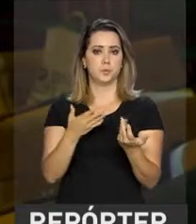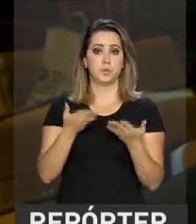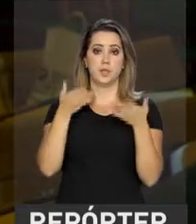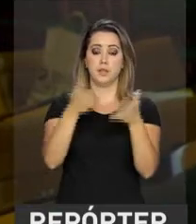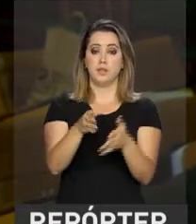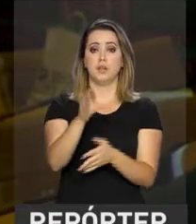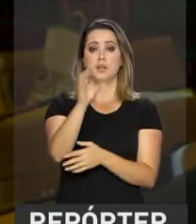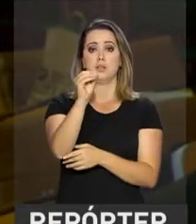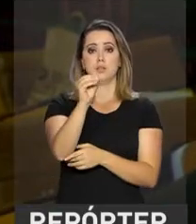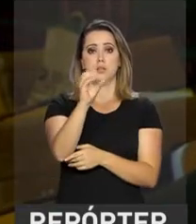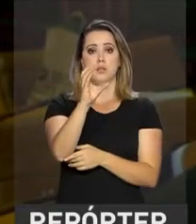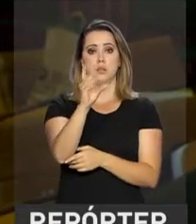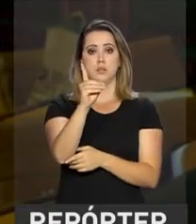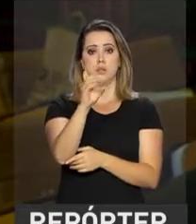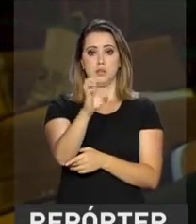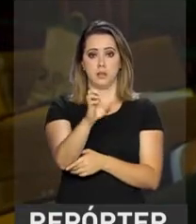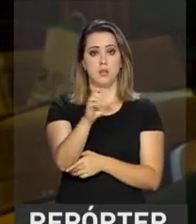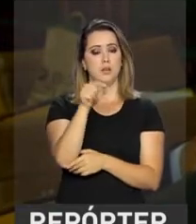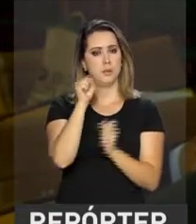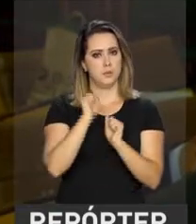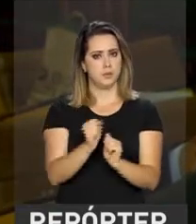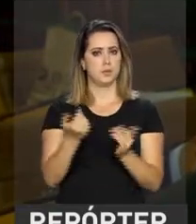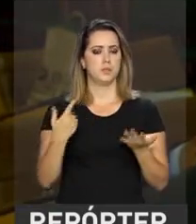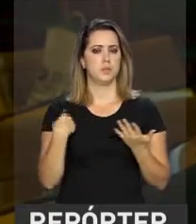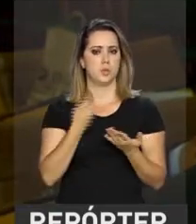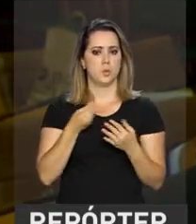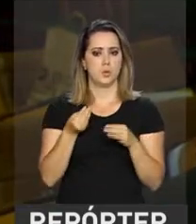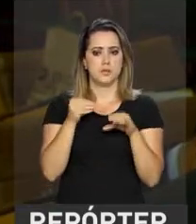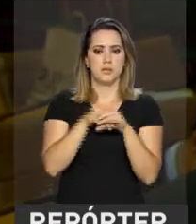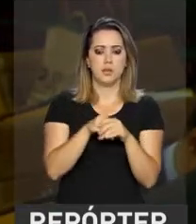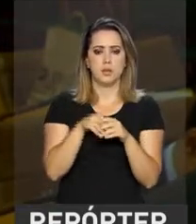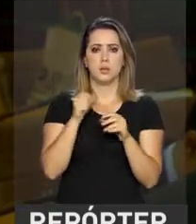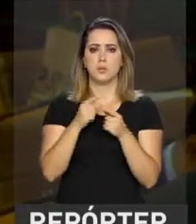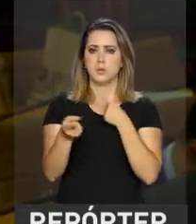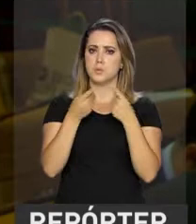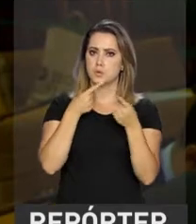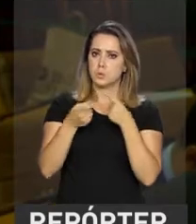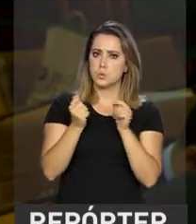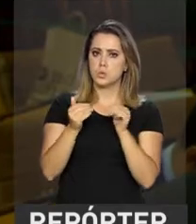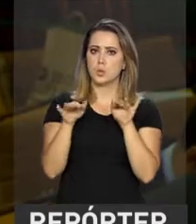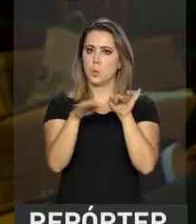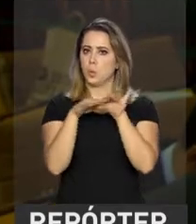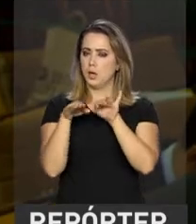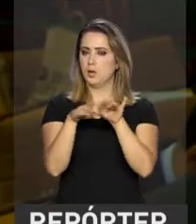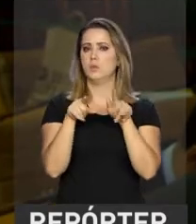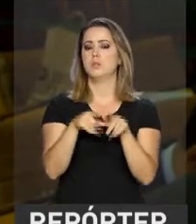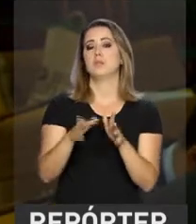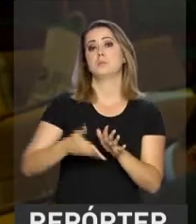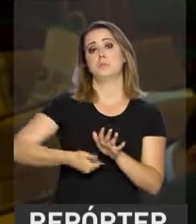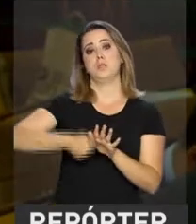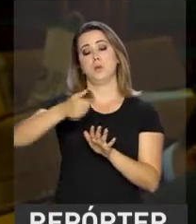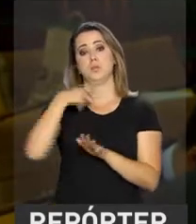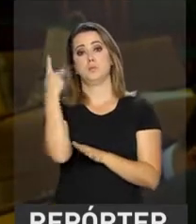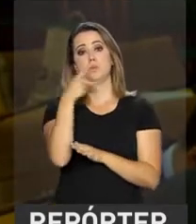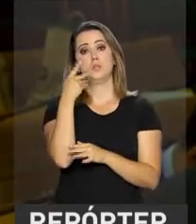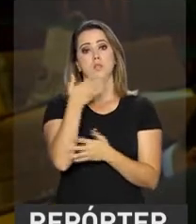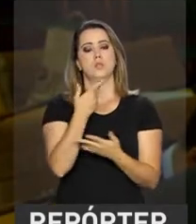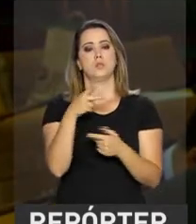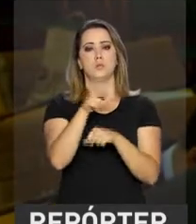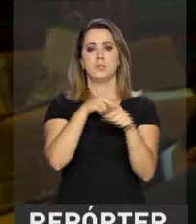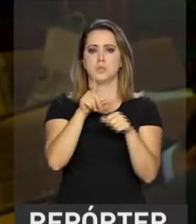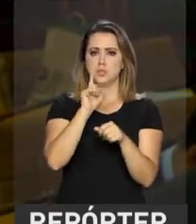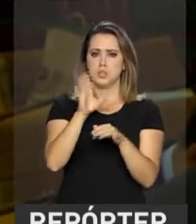nos permite fazer essa revisão crítica. E a partir do momento que somos membros, nós estamos discutindo as melhores políticas públicas com os países que